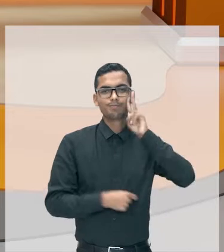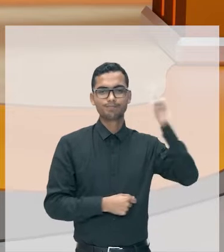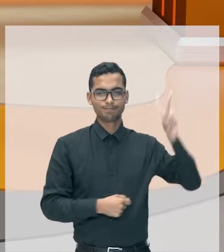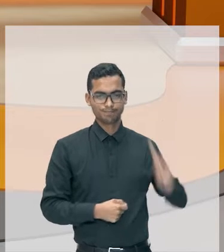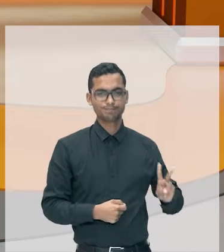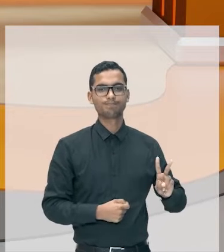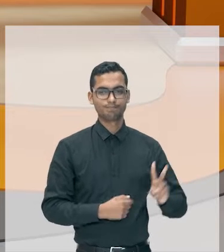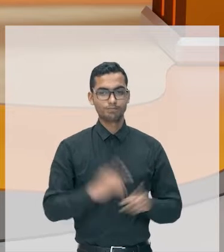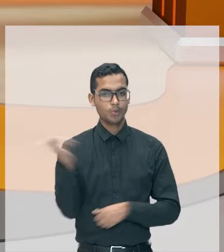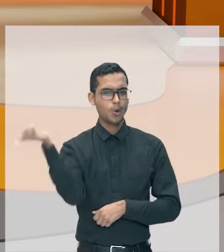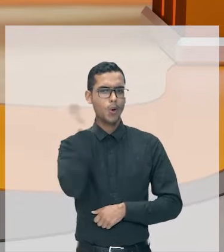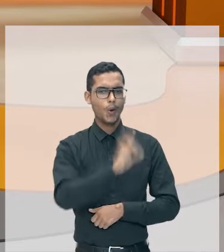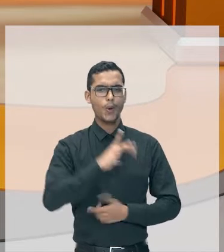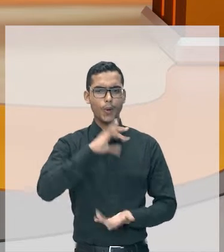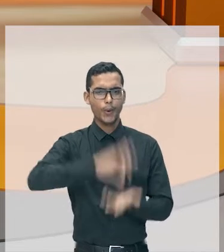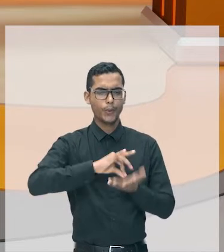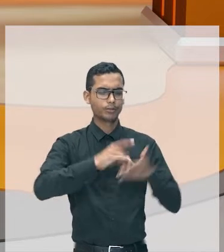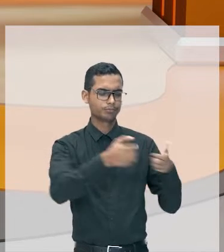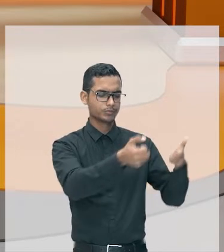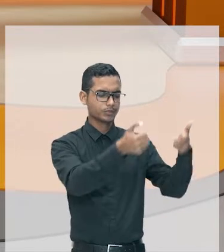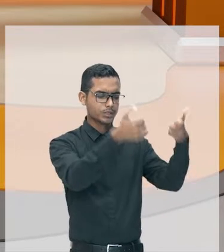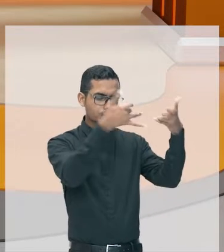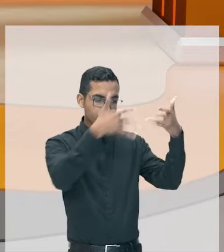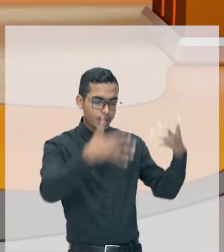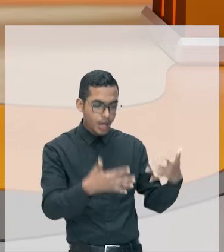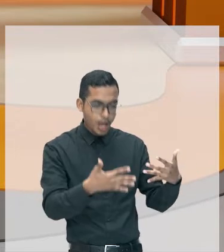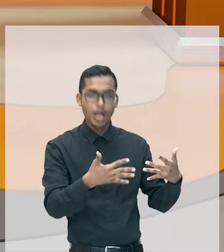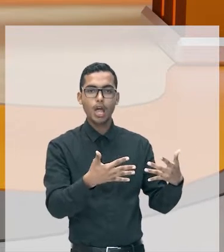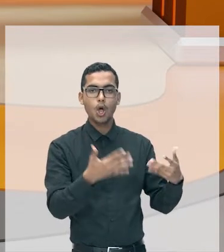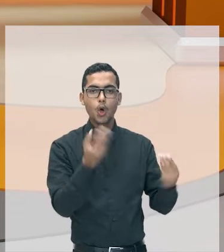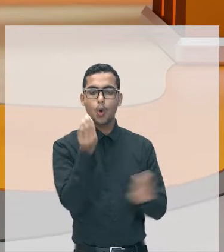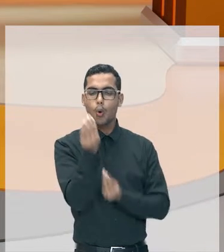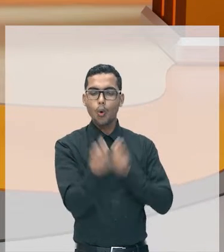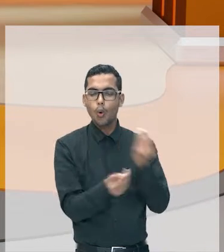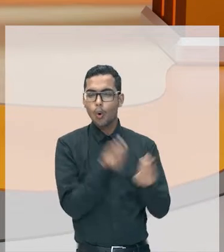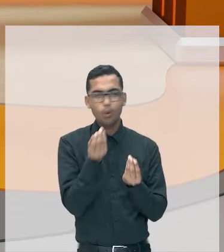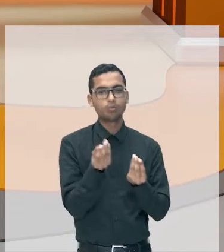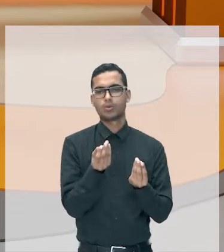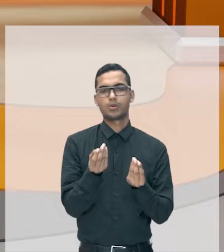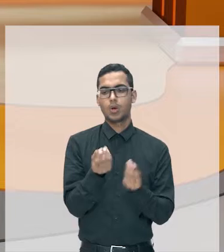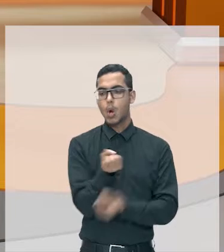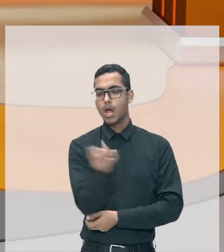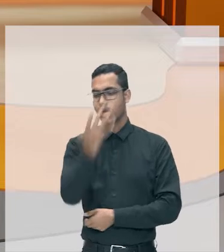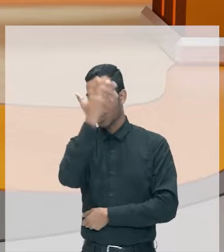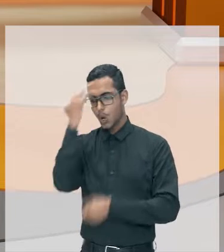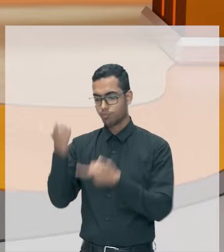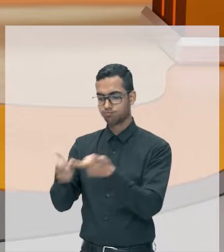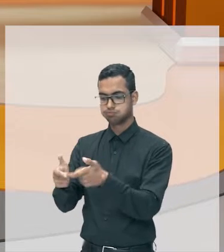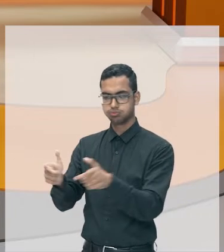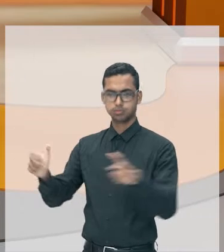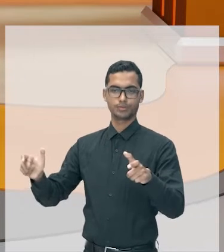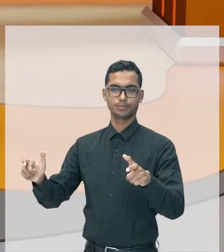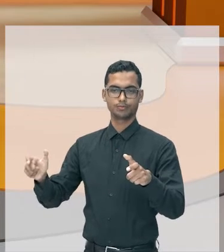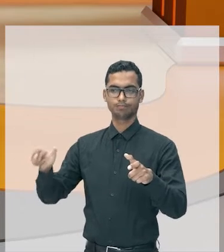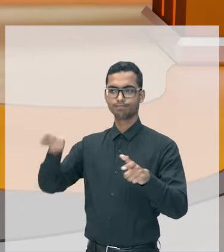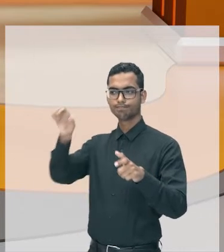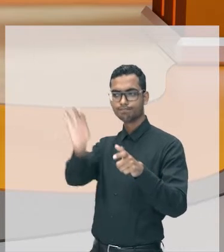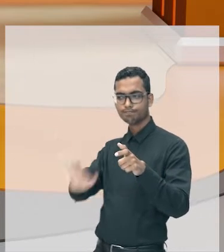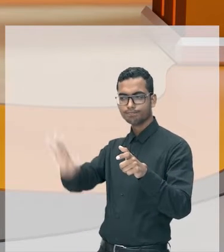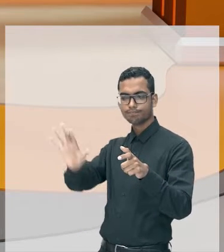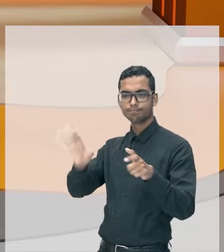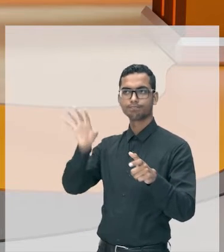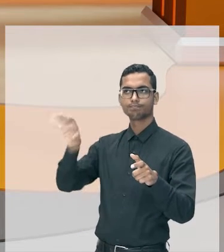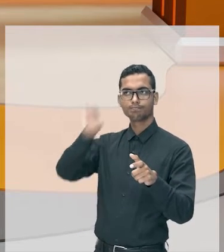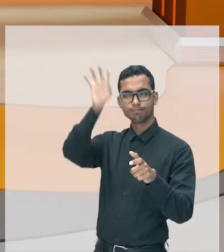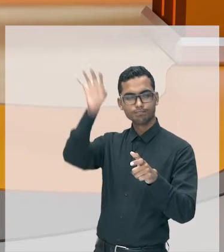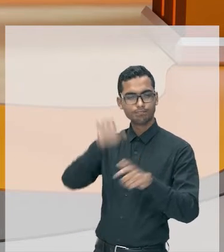explicar a origem dessa concentração de pessoas naquela região. As perguntas do